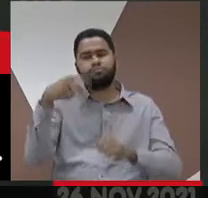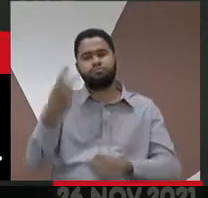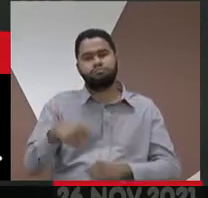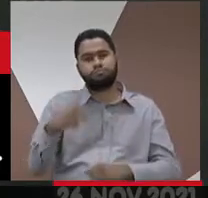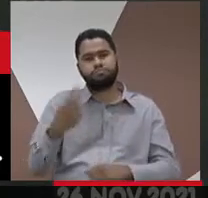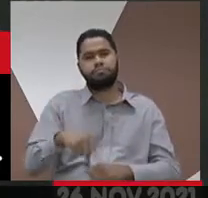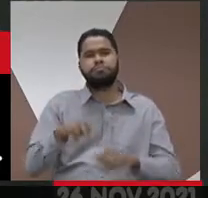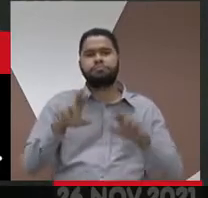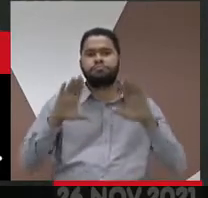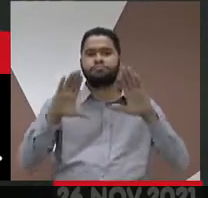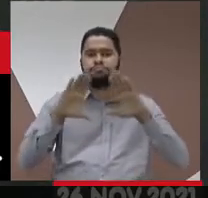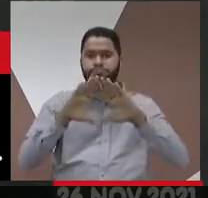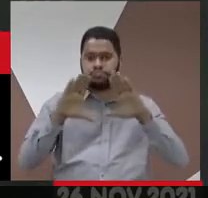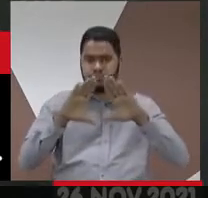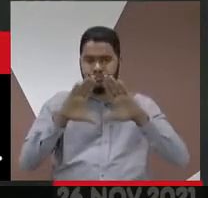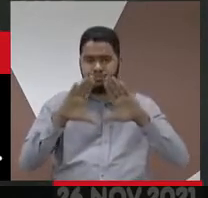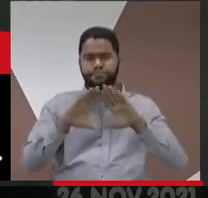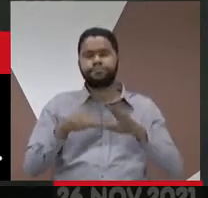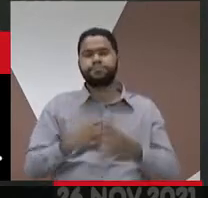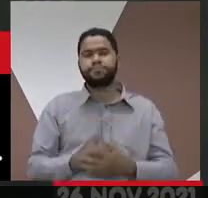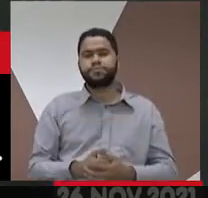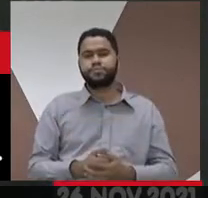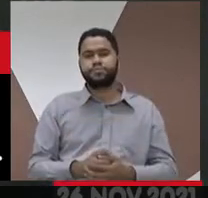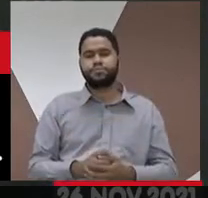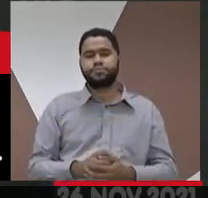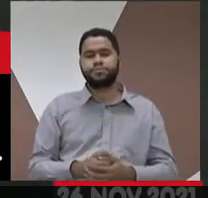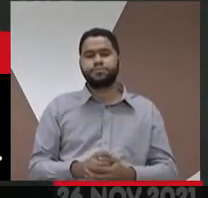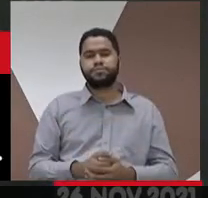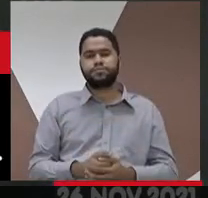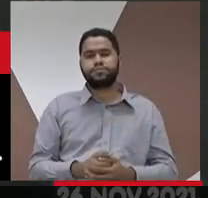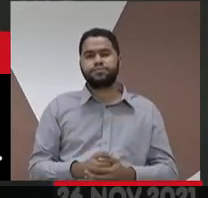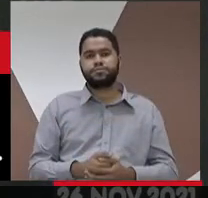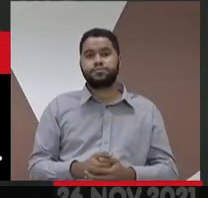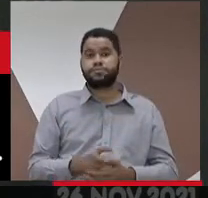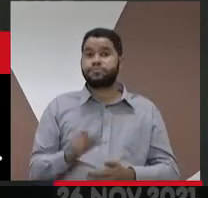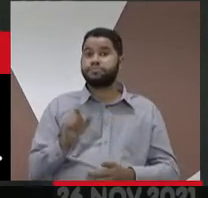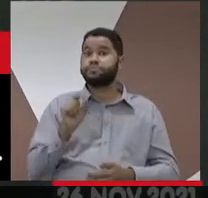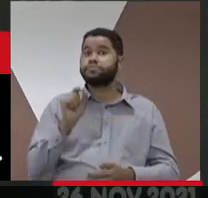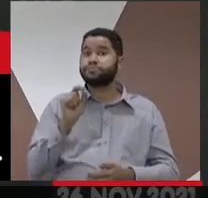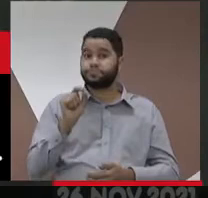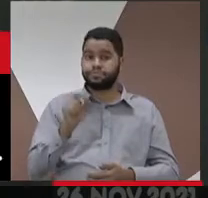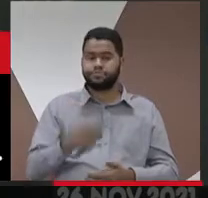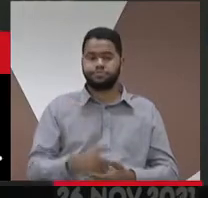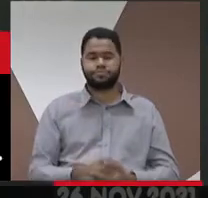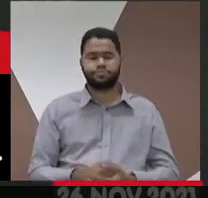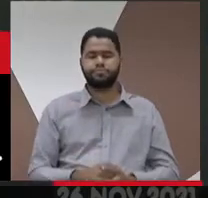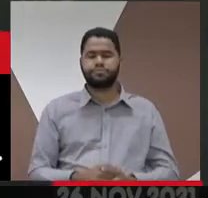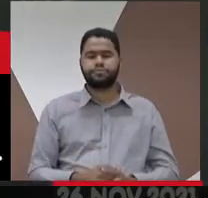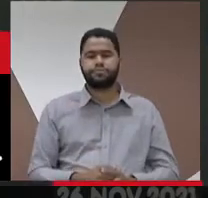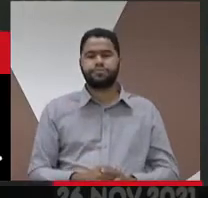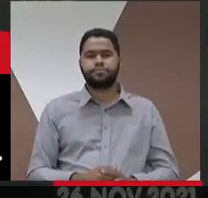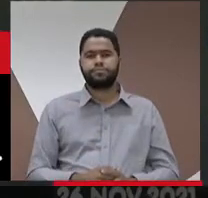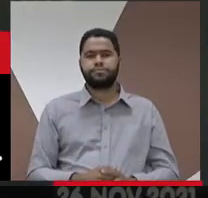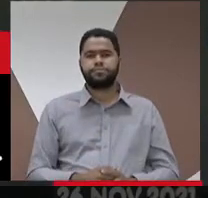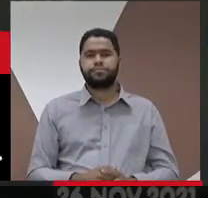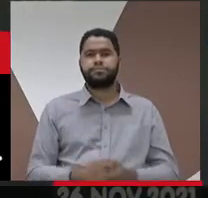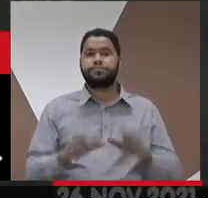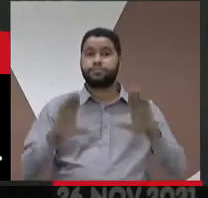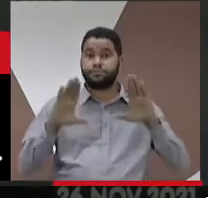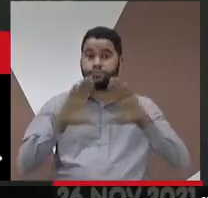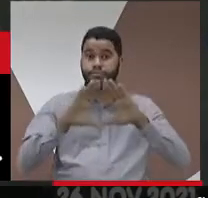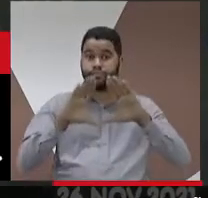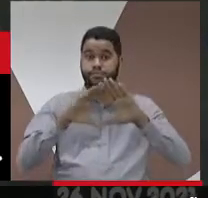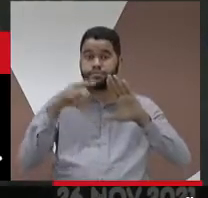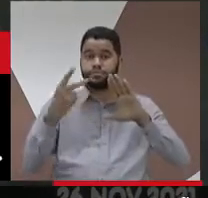Assembleia Legislativa de Minas Gerais, que a Assembleia Legislativa de